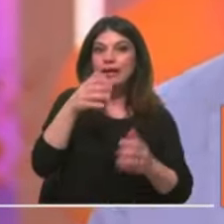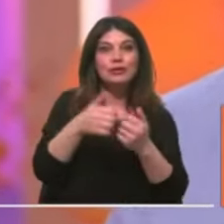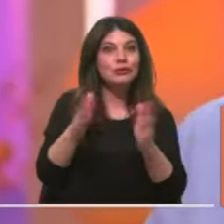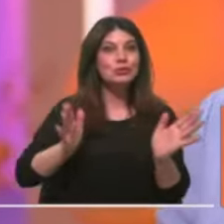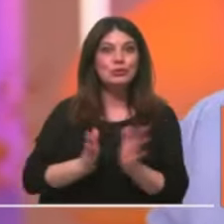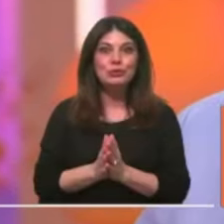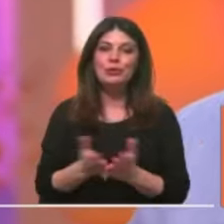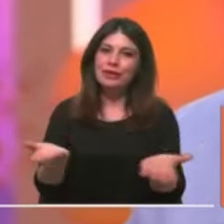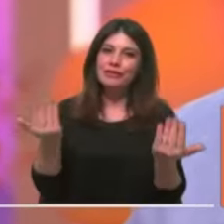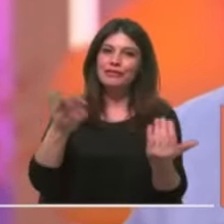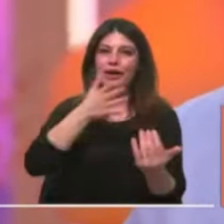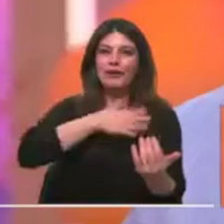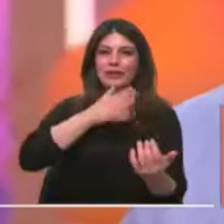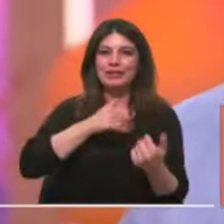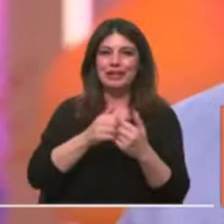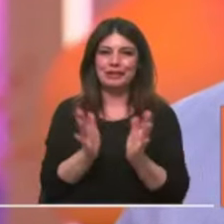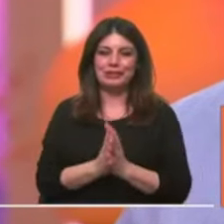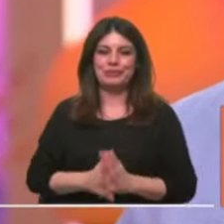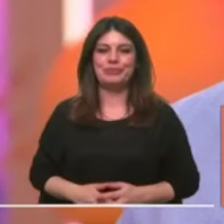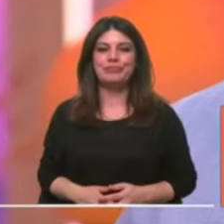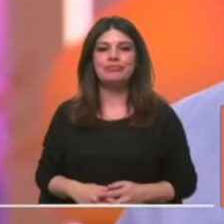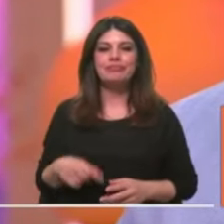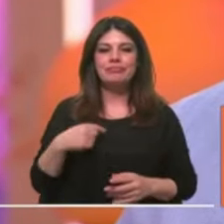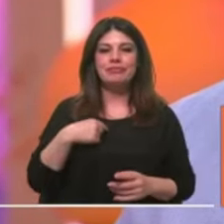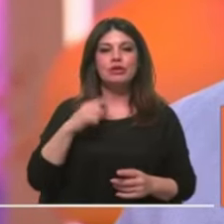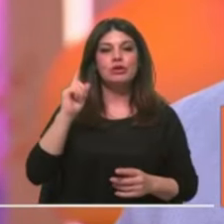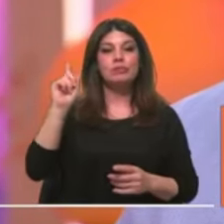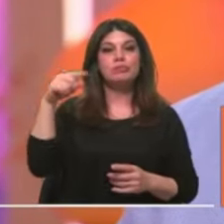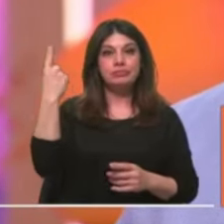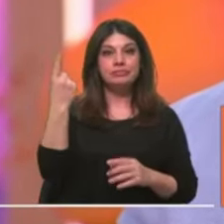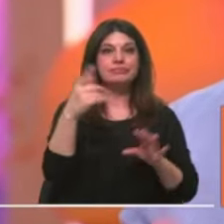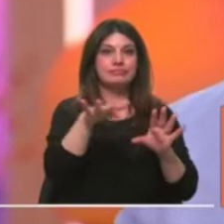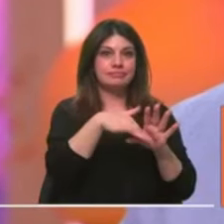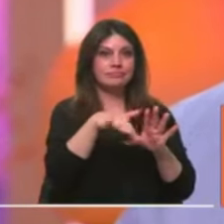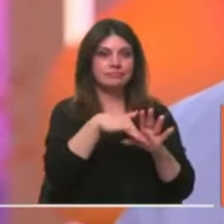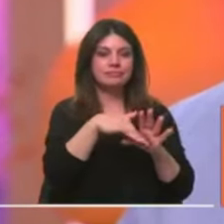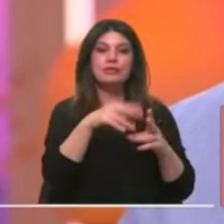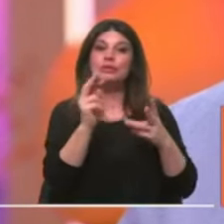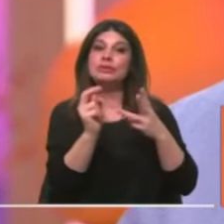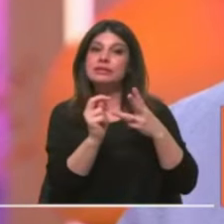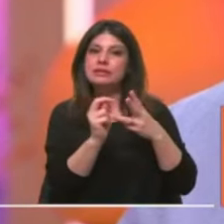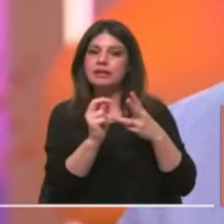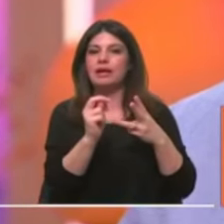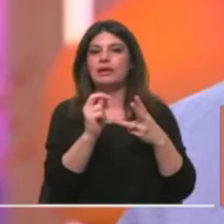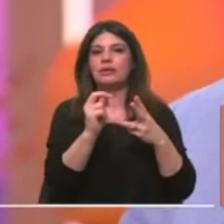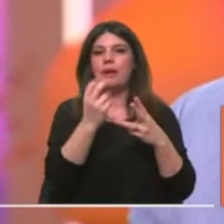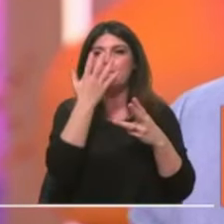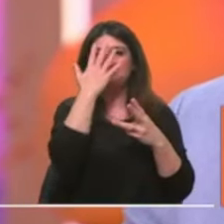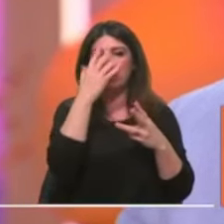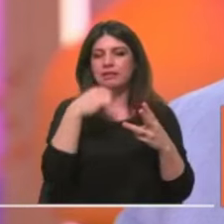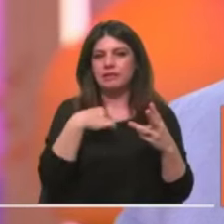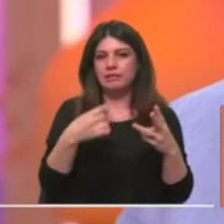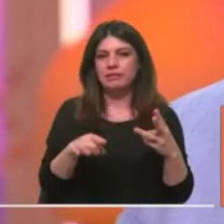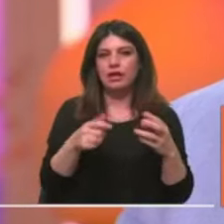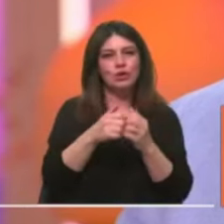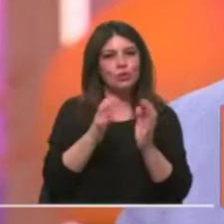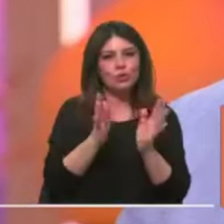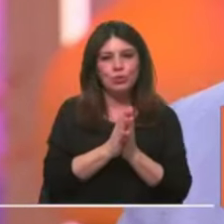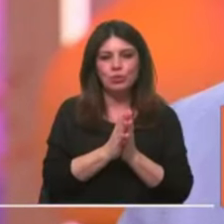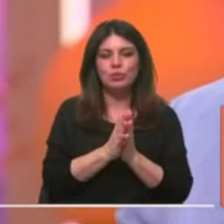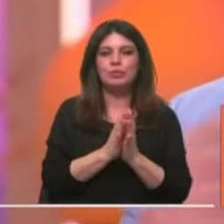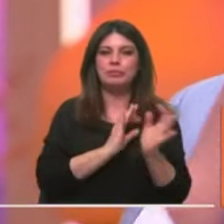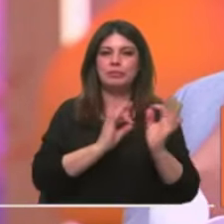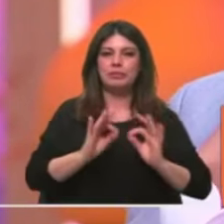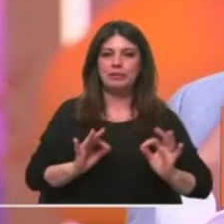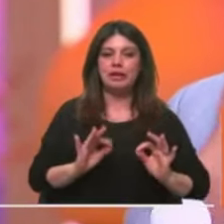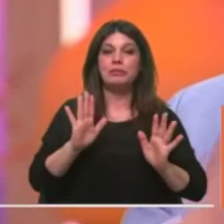tudo, conte-me tudo. É, eu já era para ter participado no terceiro. Já tinha máscara, já tinha tudo. E depois, com compromissos tinha com a federação e